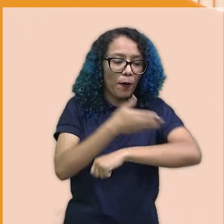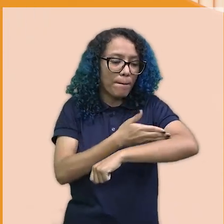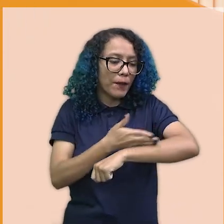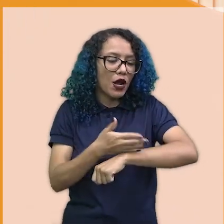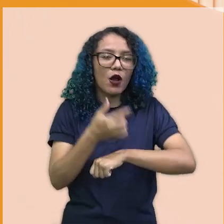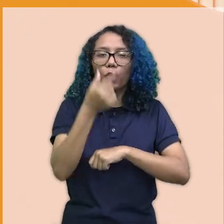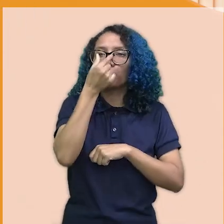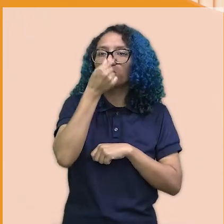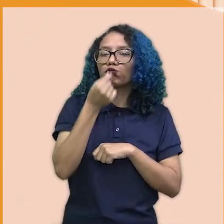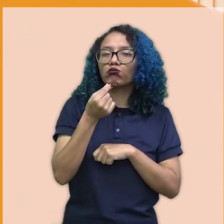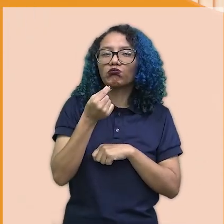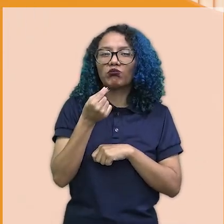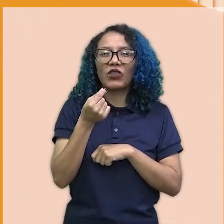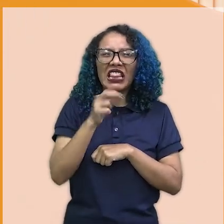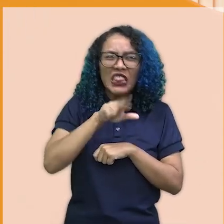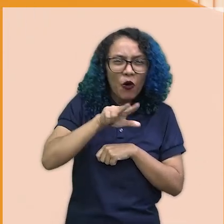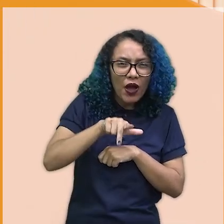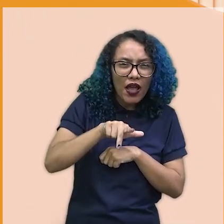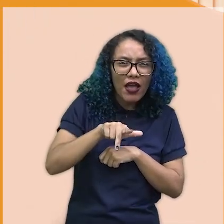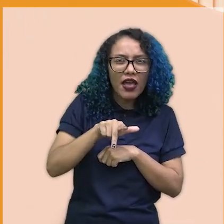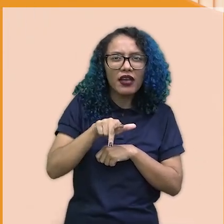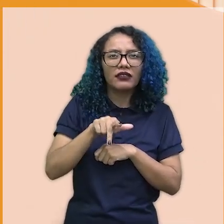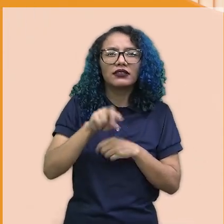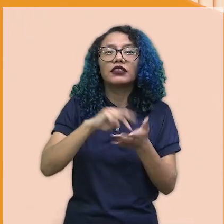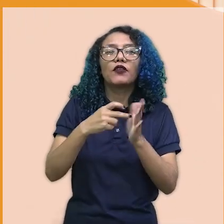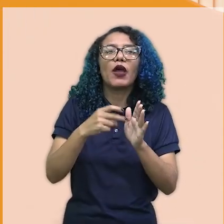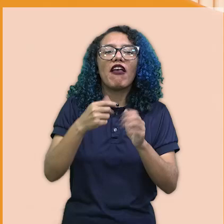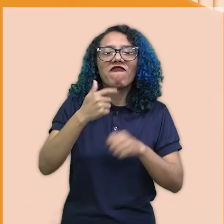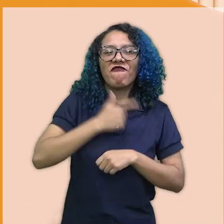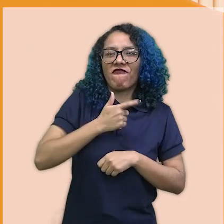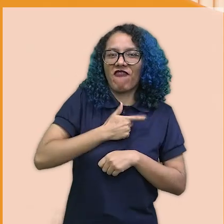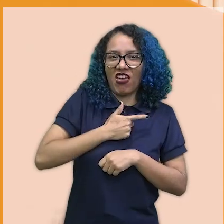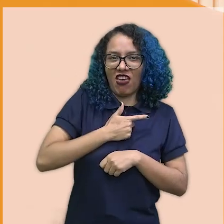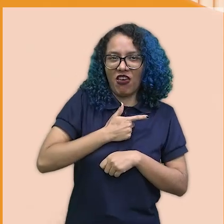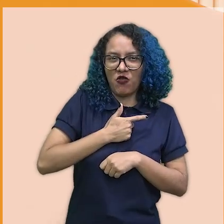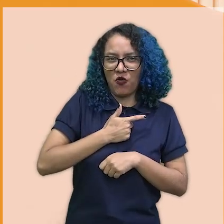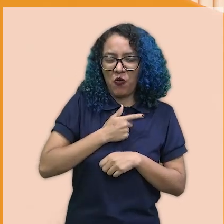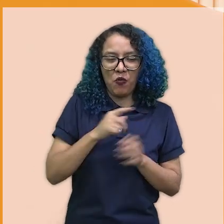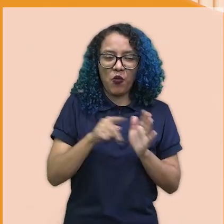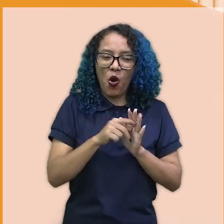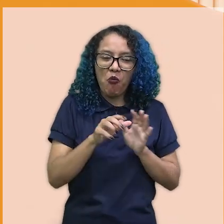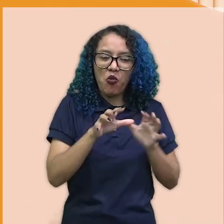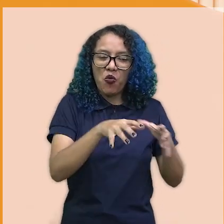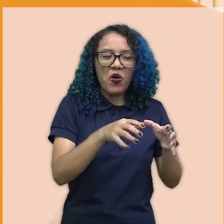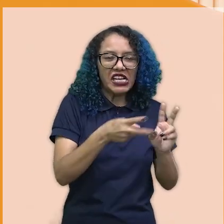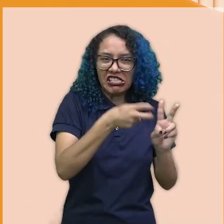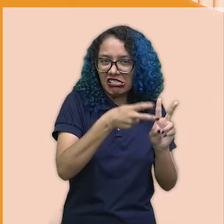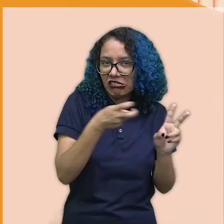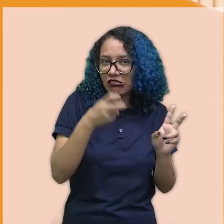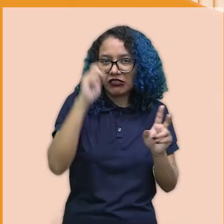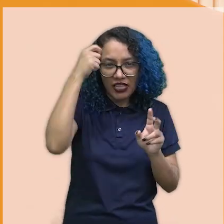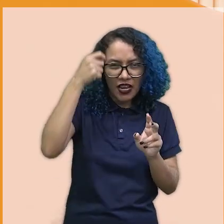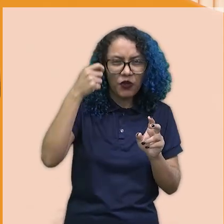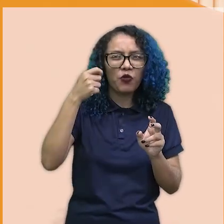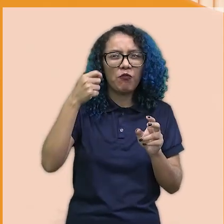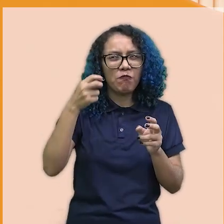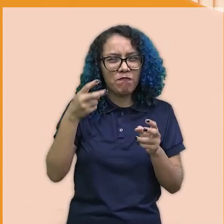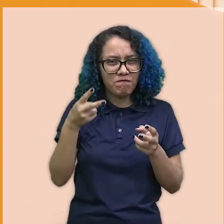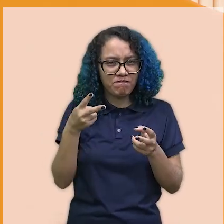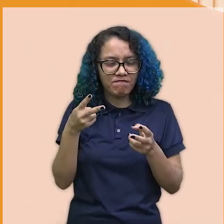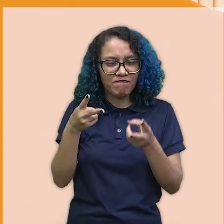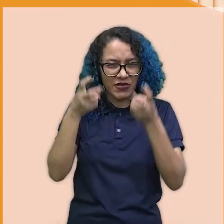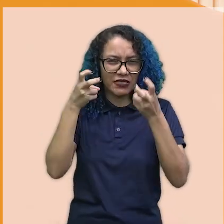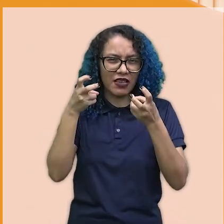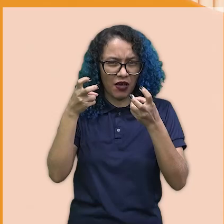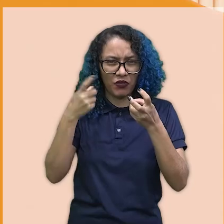branquinho, afiladinho, bonitinho, é feio, é negro, é índio, né? Então você percebe que a gente vai construindo isso na